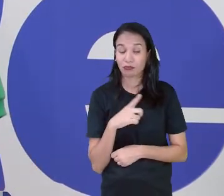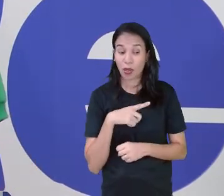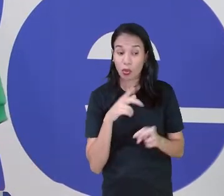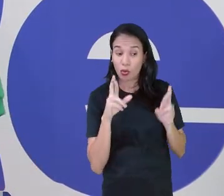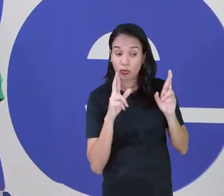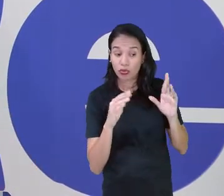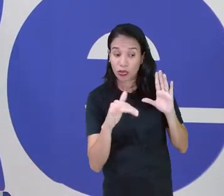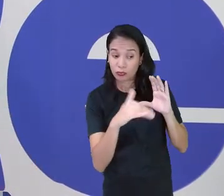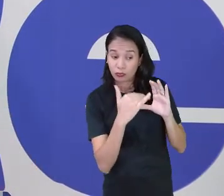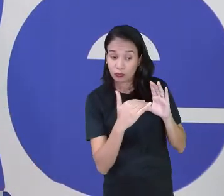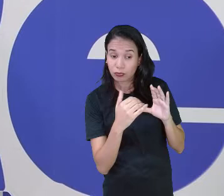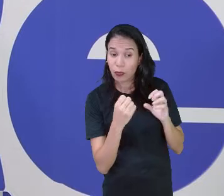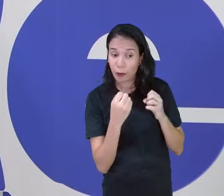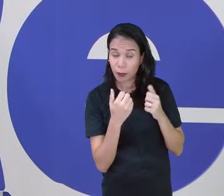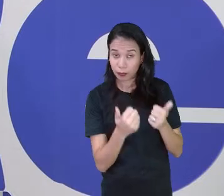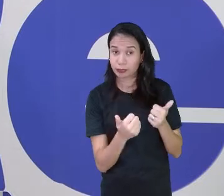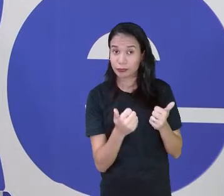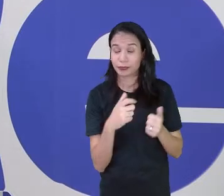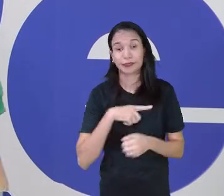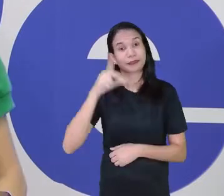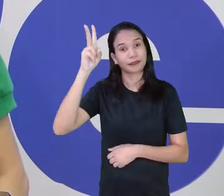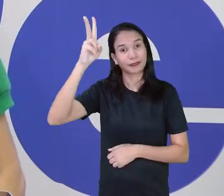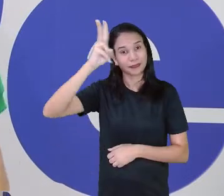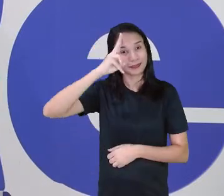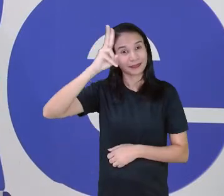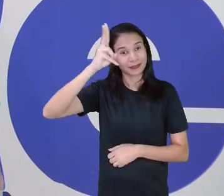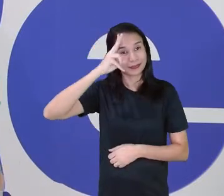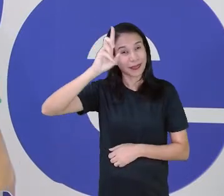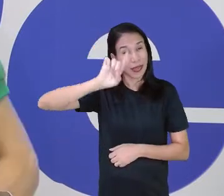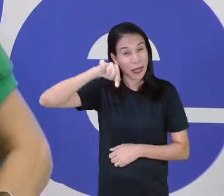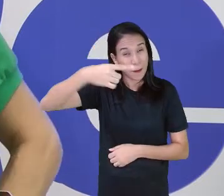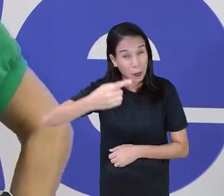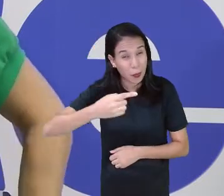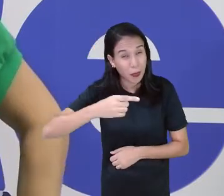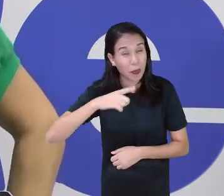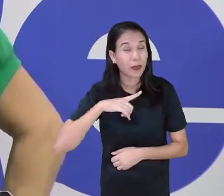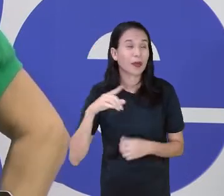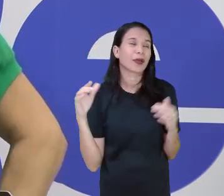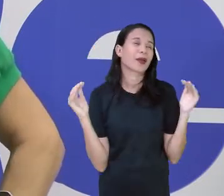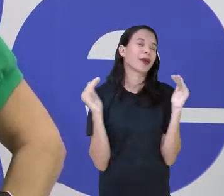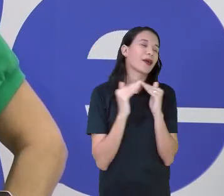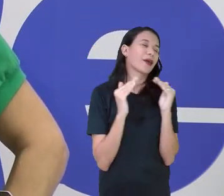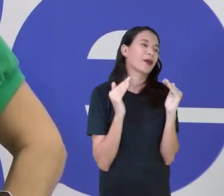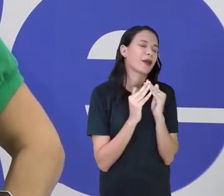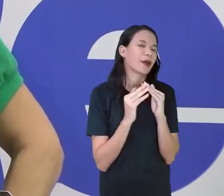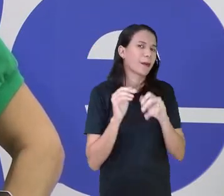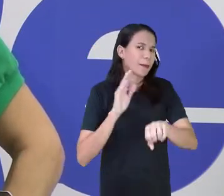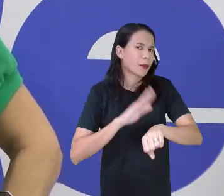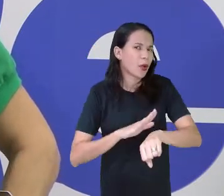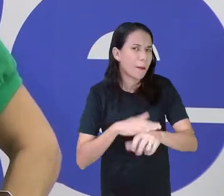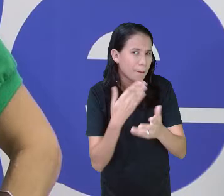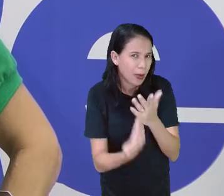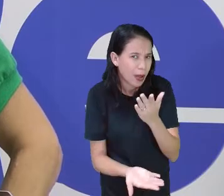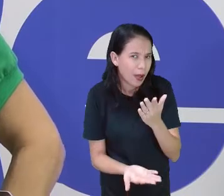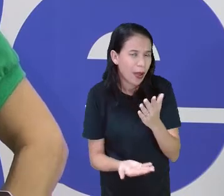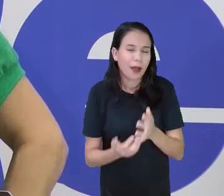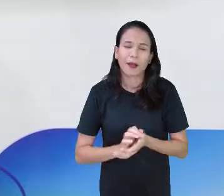olha aí, assim, a segunda-feira, após um feriado. Será que esse pessoal perdeu o horário, hein,